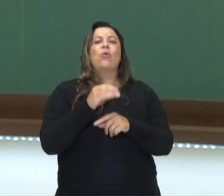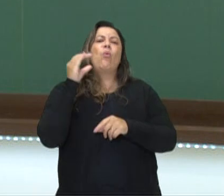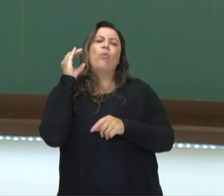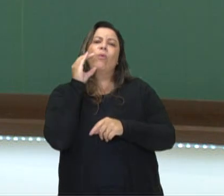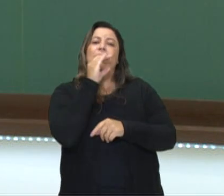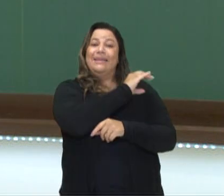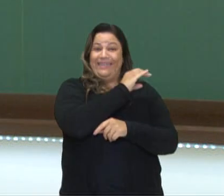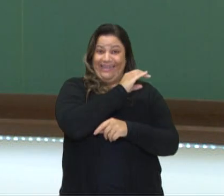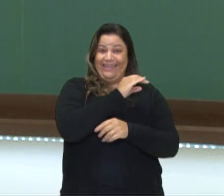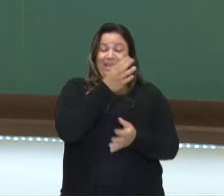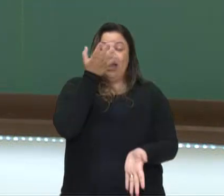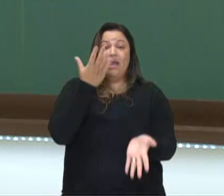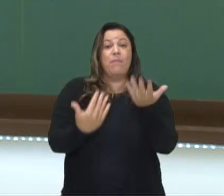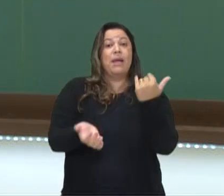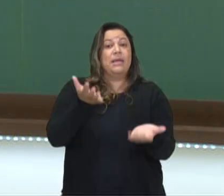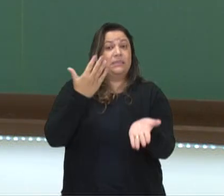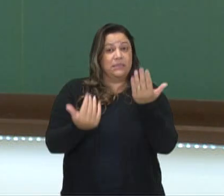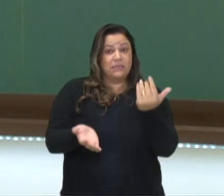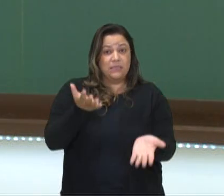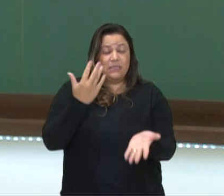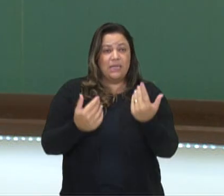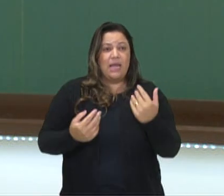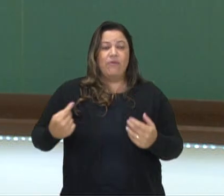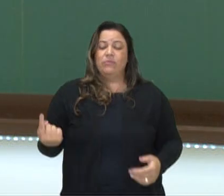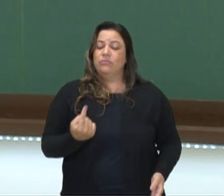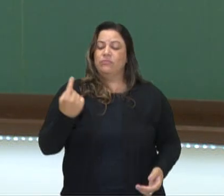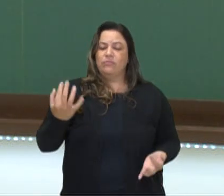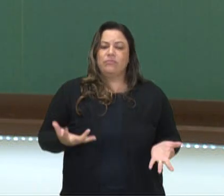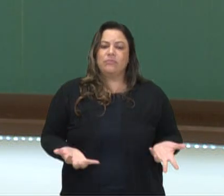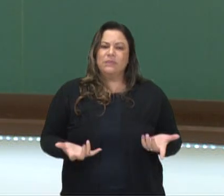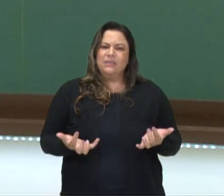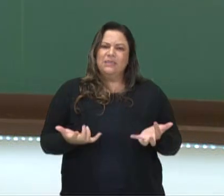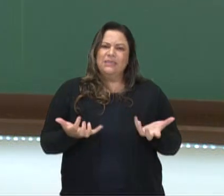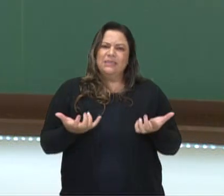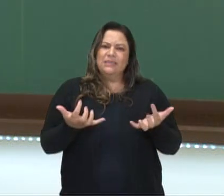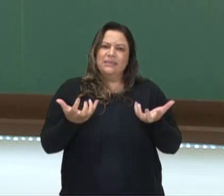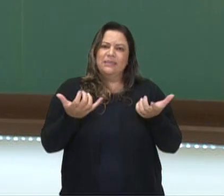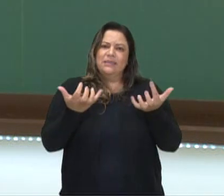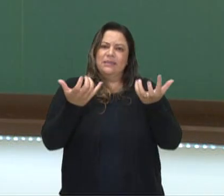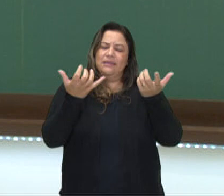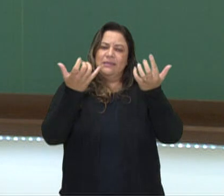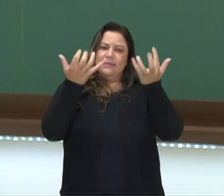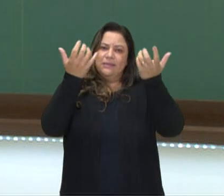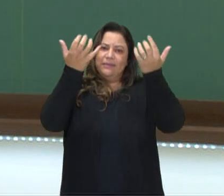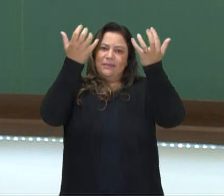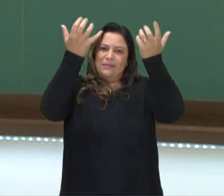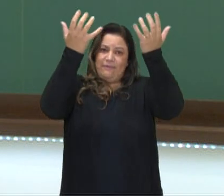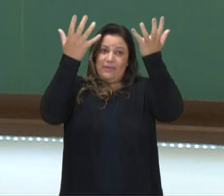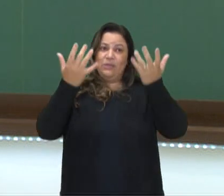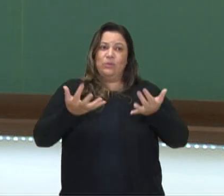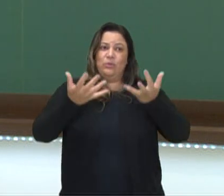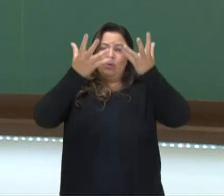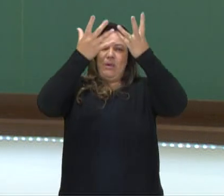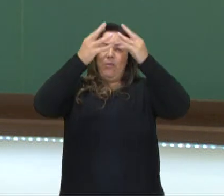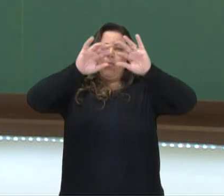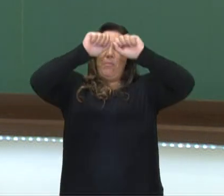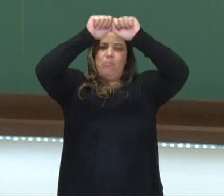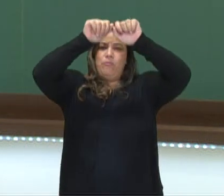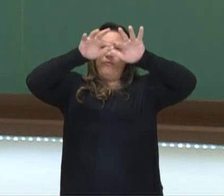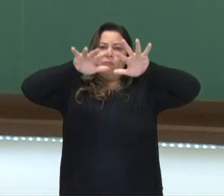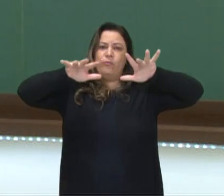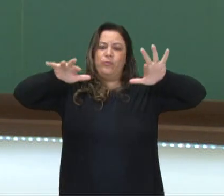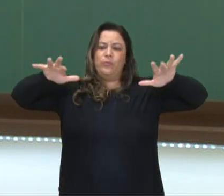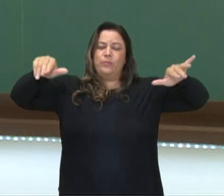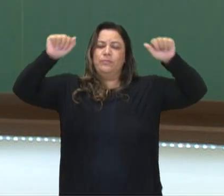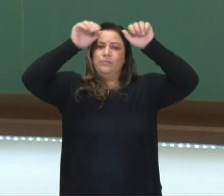ele ser mais leve, ele vai subindo para as camadas mais elevadas da atmosfera e ele vai se dissipando. Quando